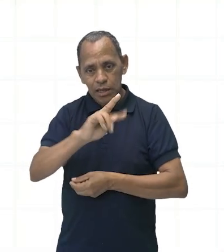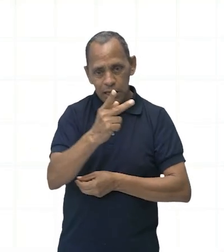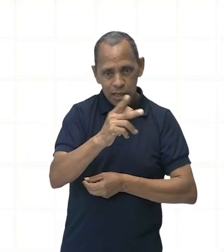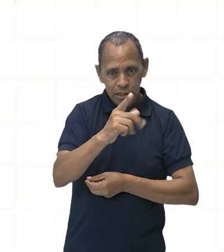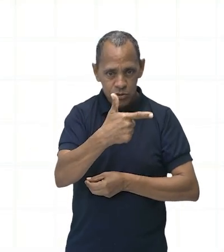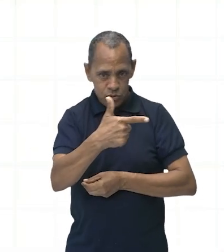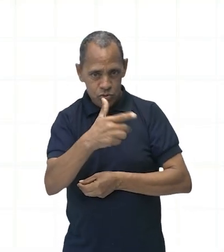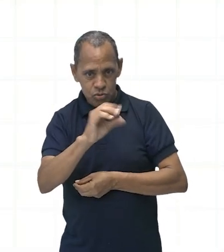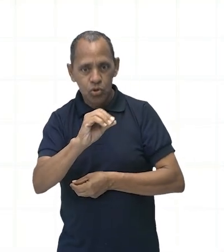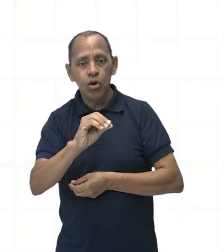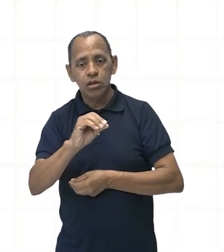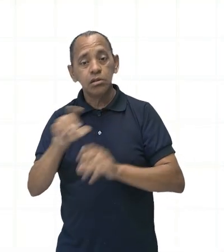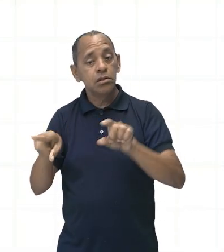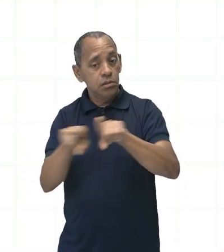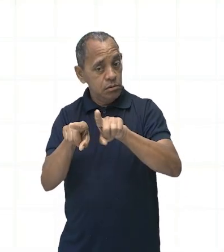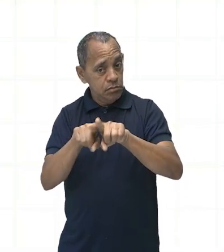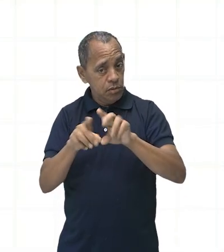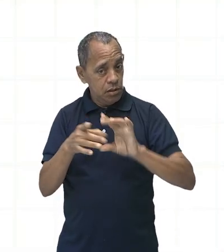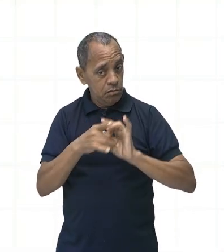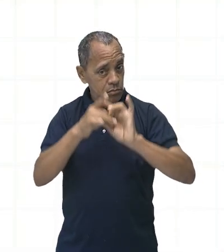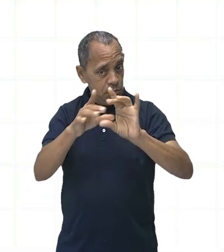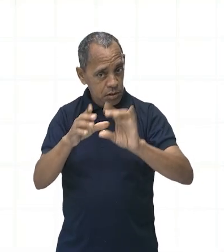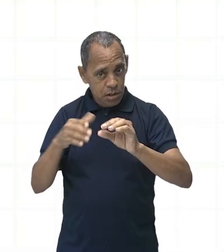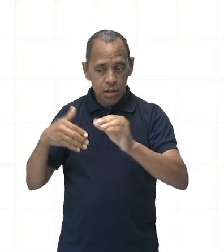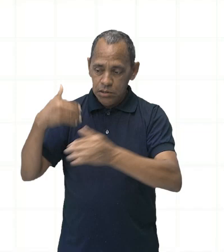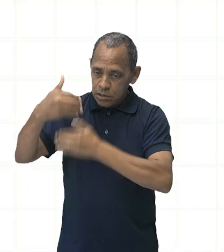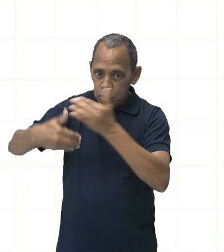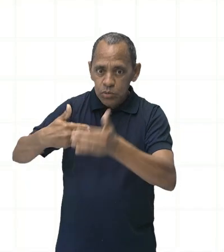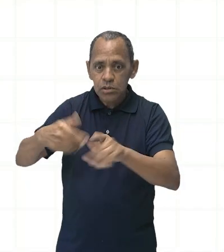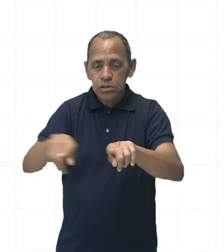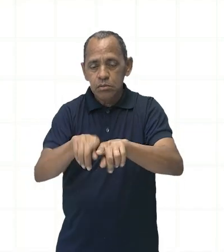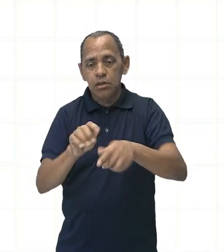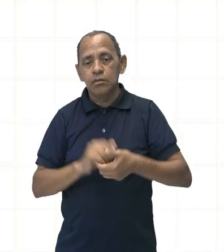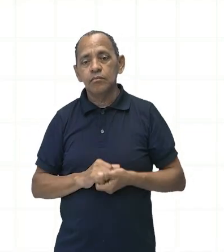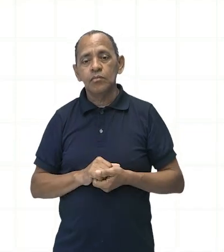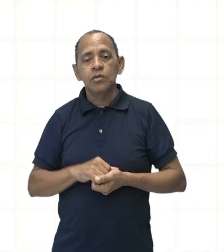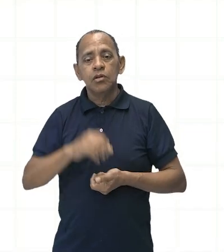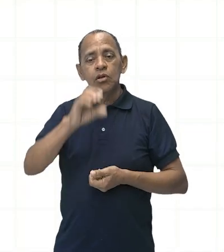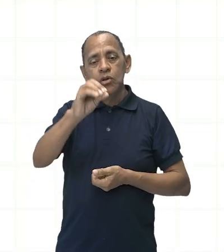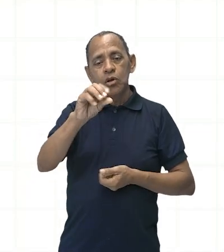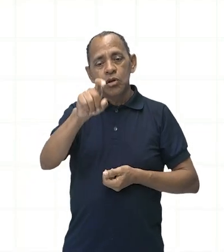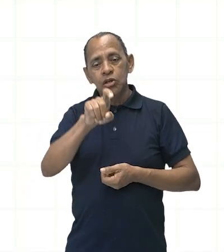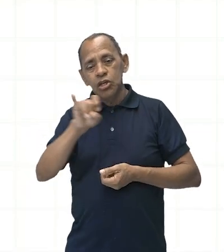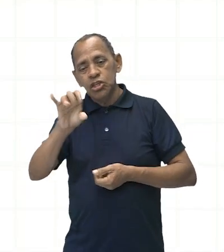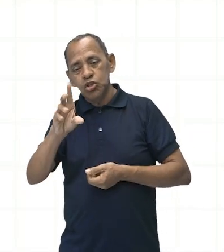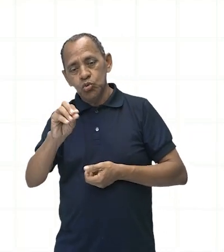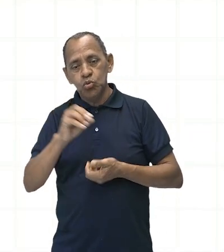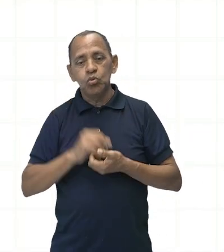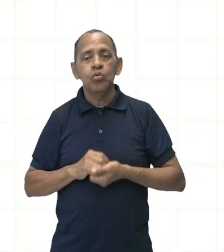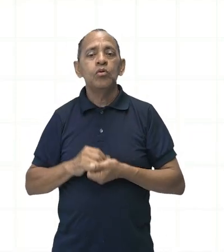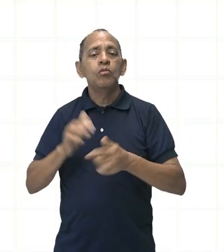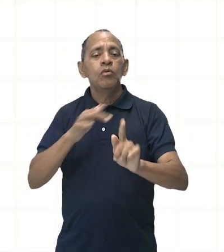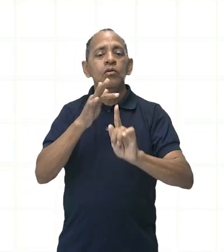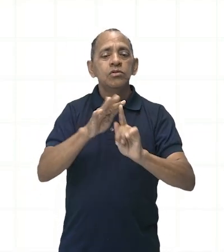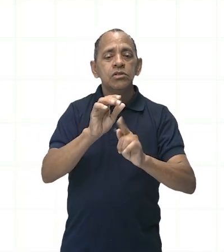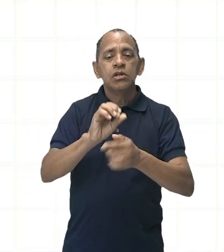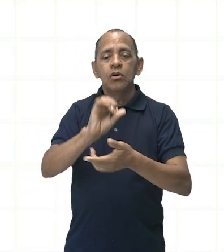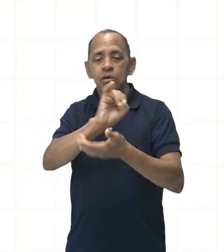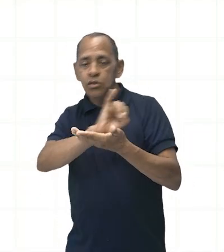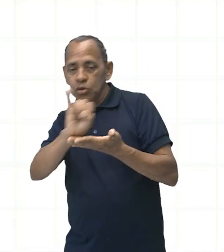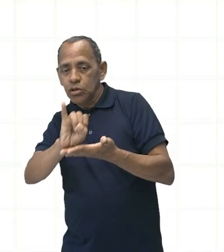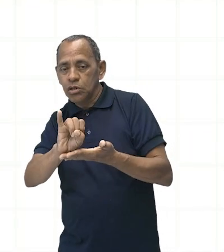nesse processo. Já os óxidos é uma função inorgânica representada por